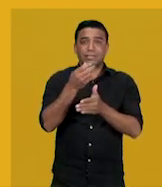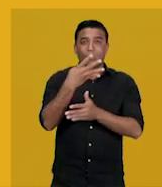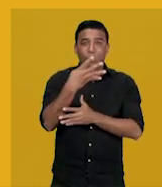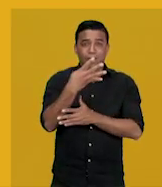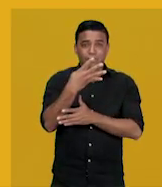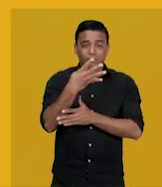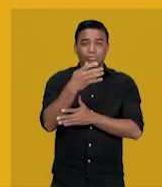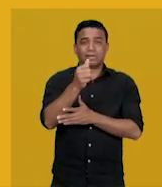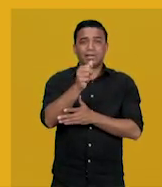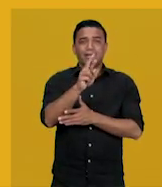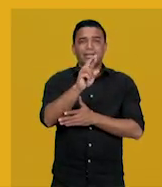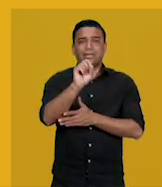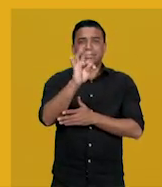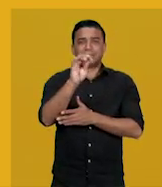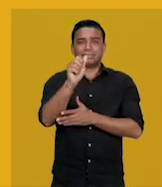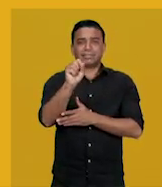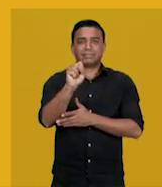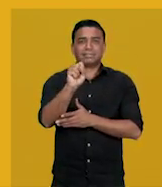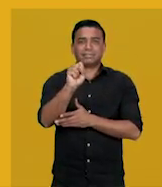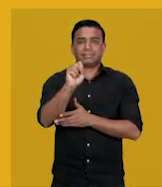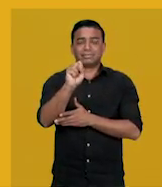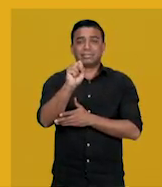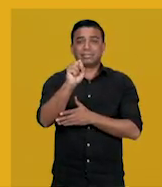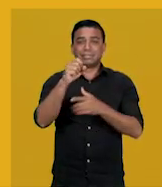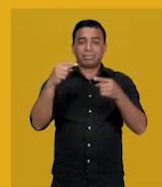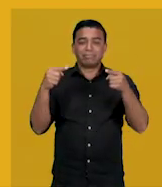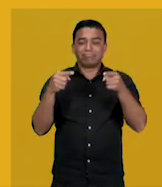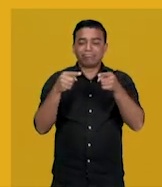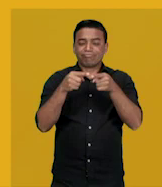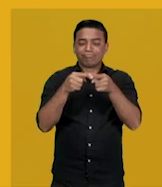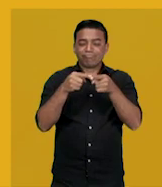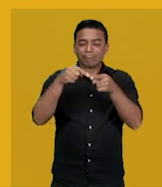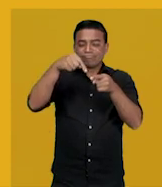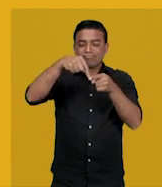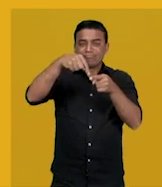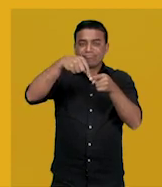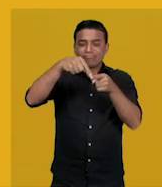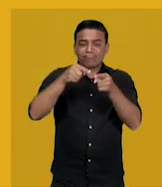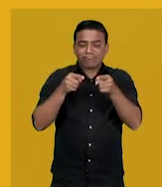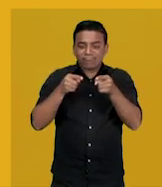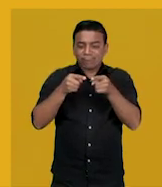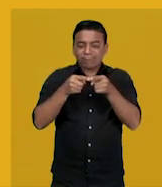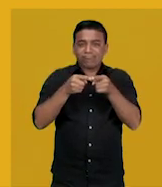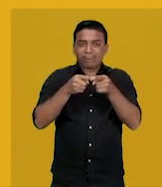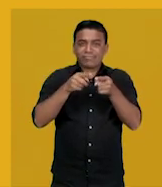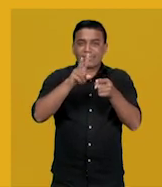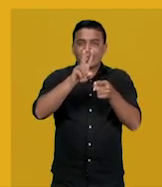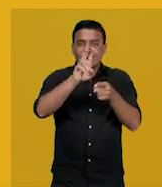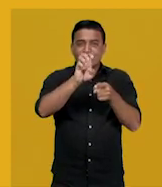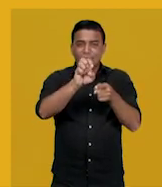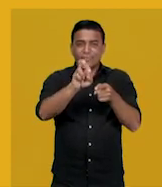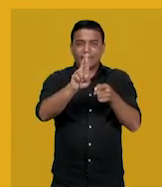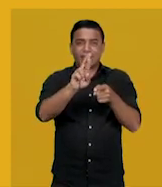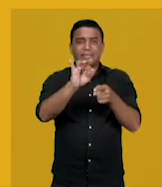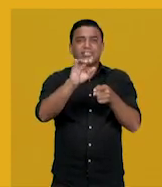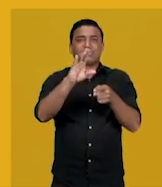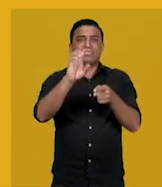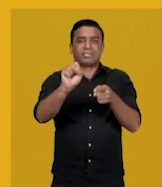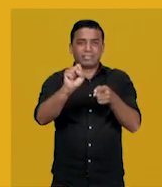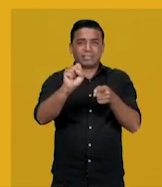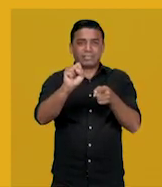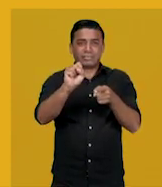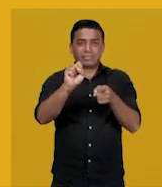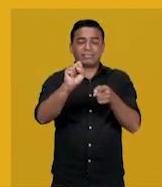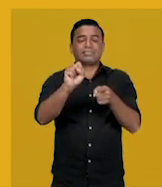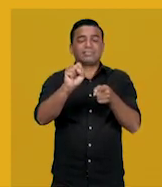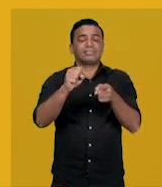de cada um, né, e os vértices partem as 3 arestas e nós temos um